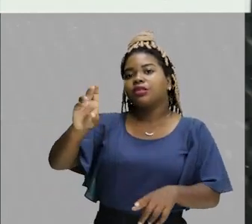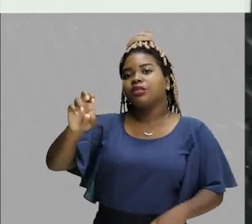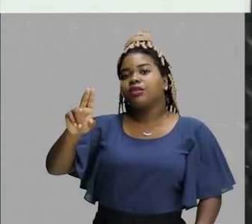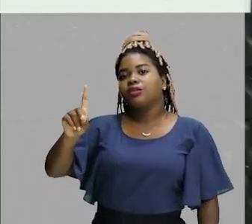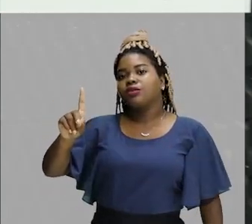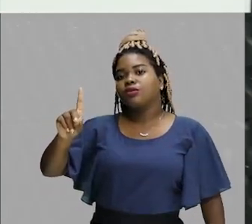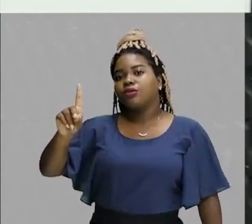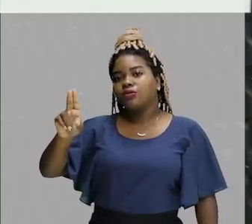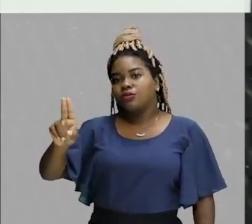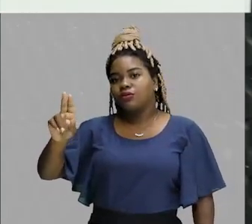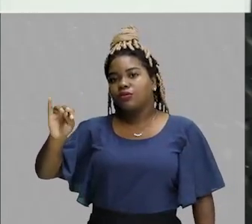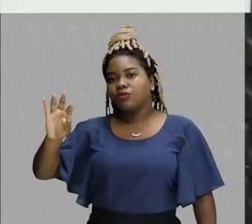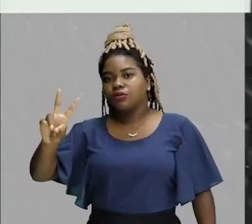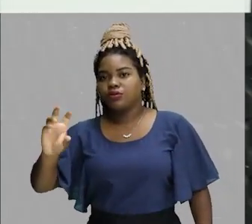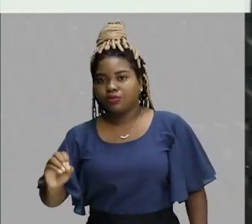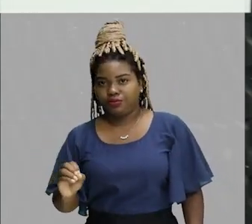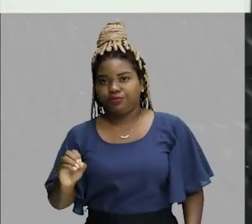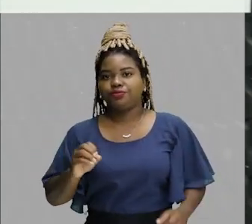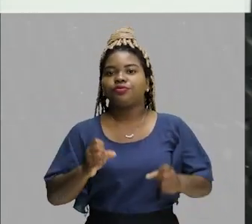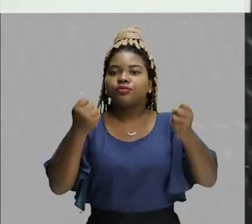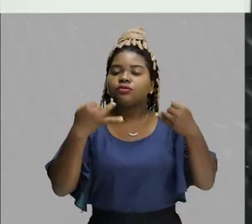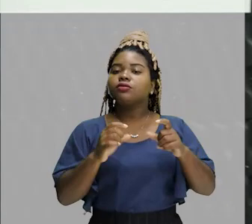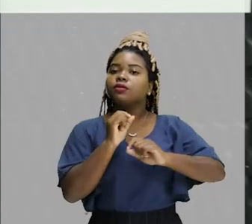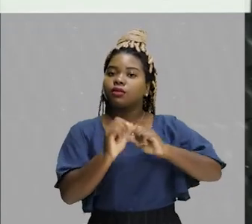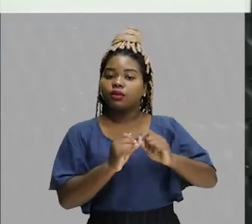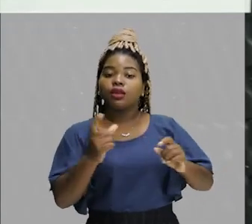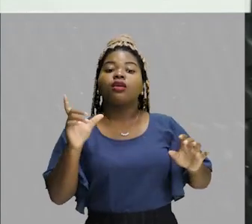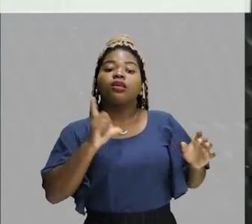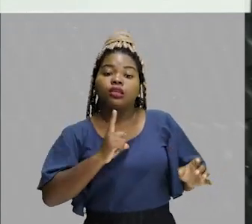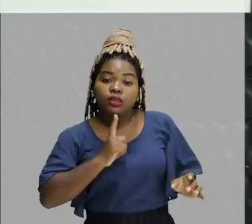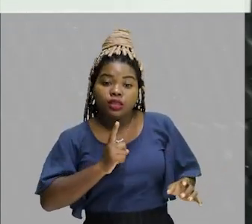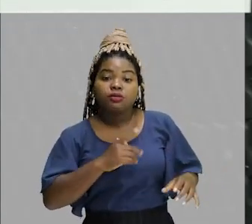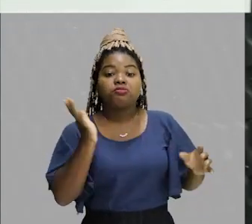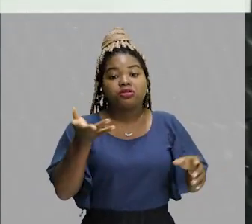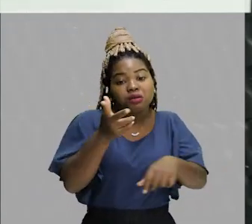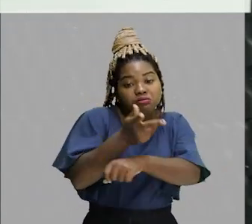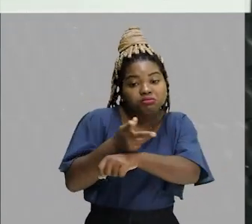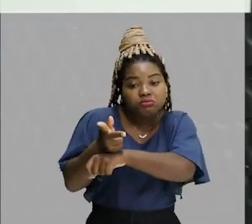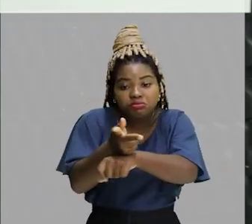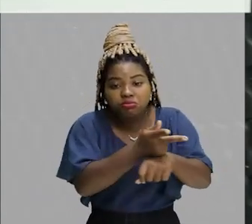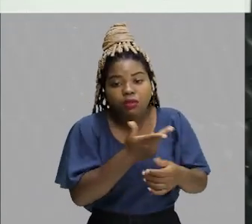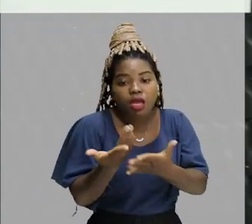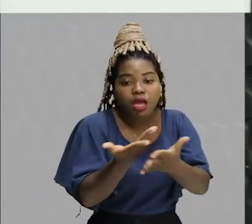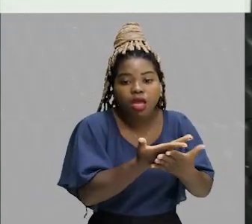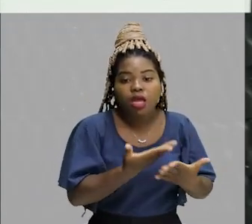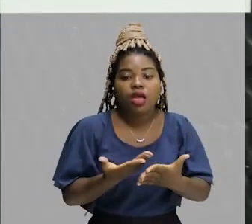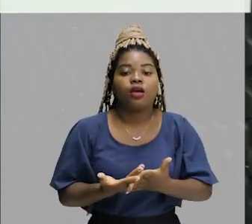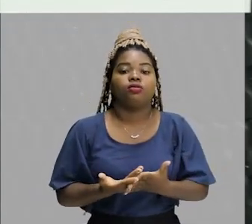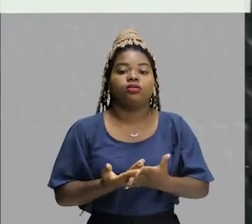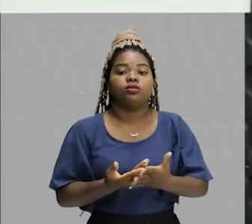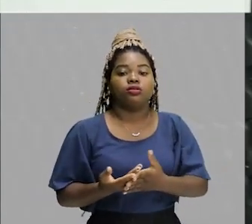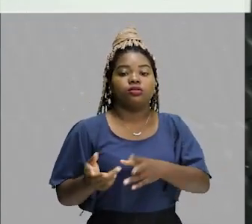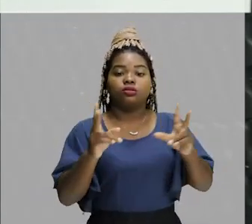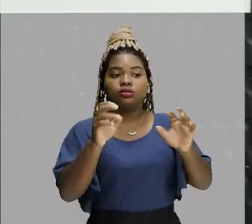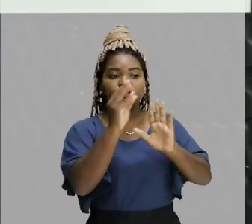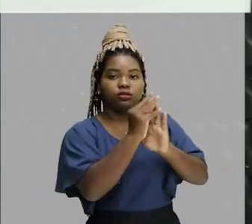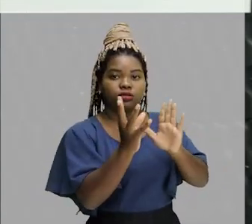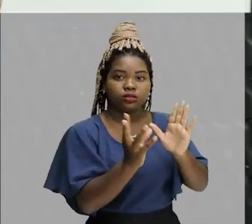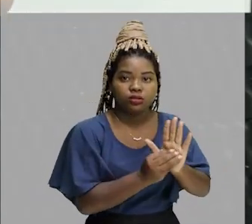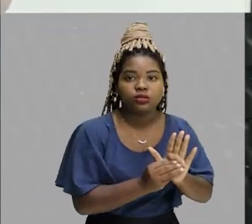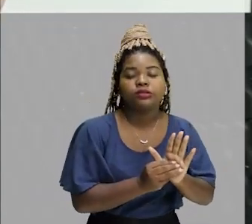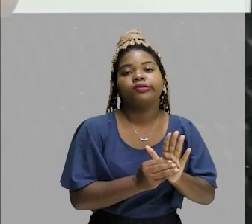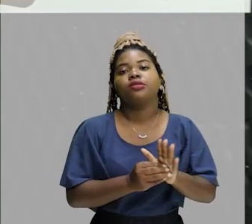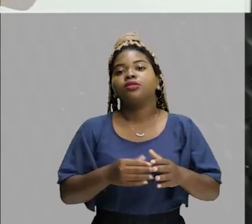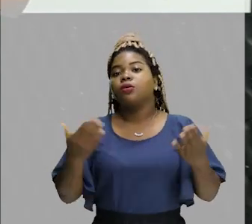atenção uma coisa, nós já temos conteúdos aqui sobre estes temas. Então, nós vamos avançar um pouquinho, nós vamos tentar